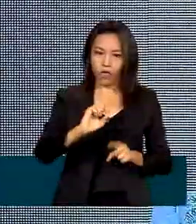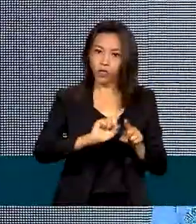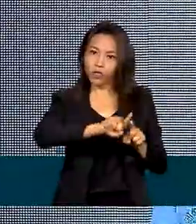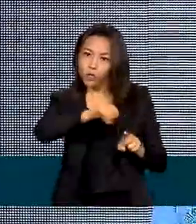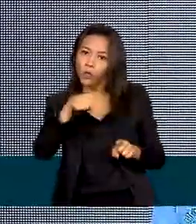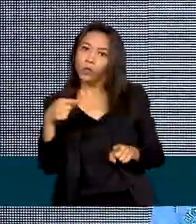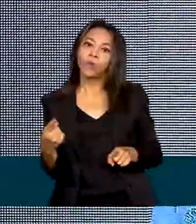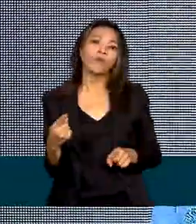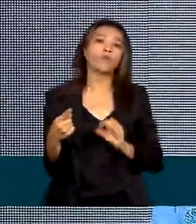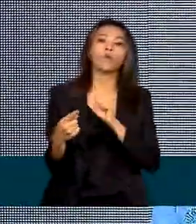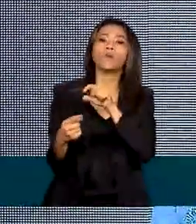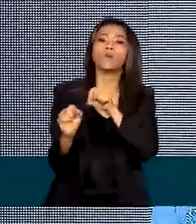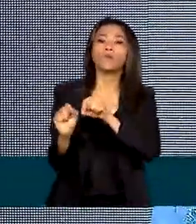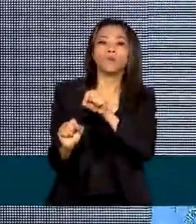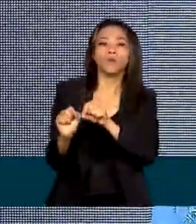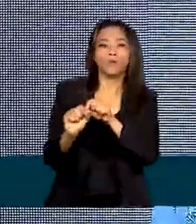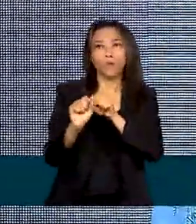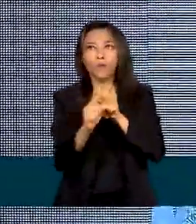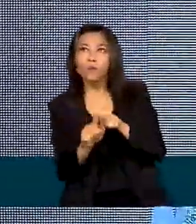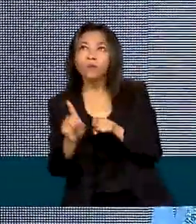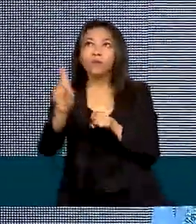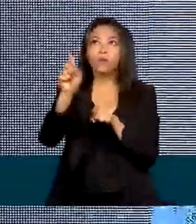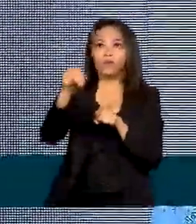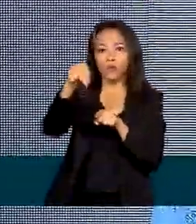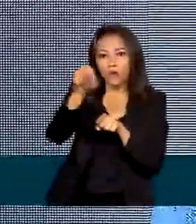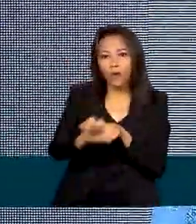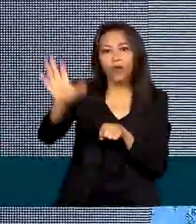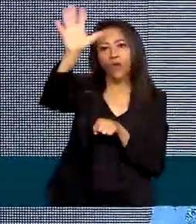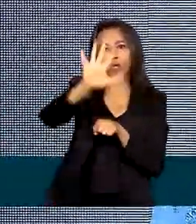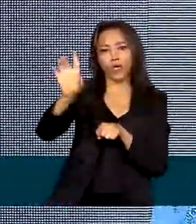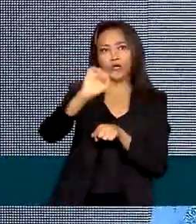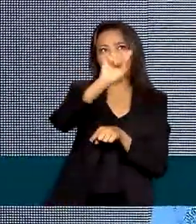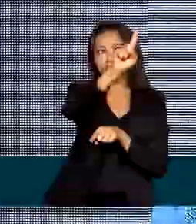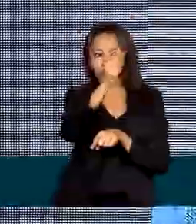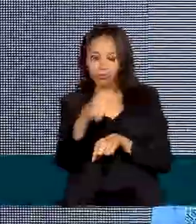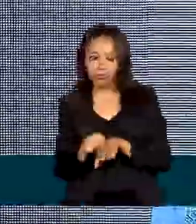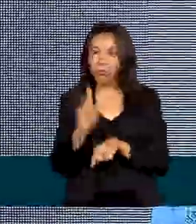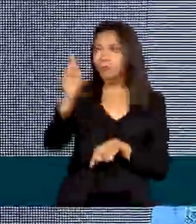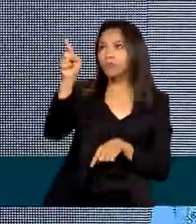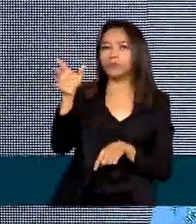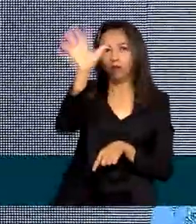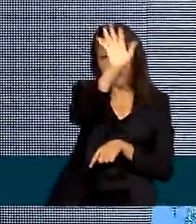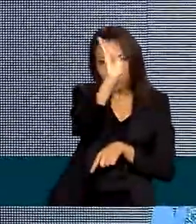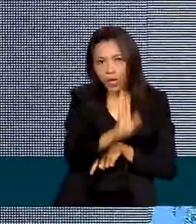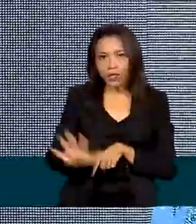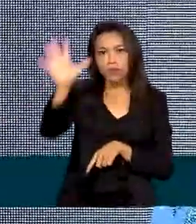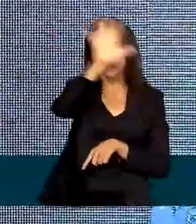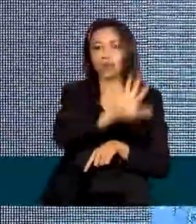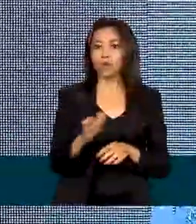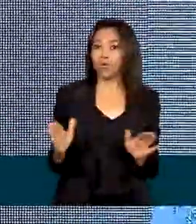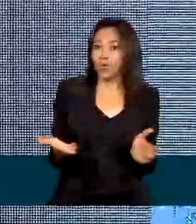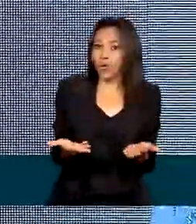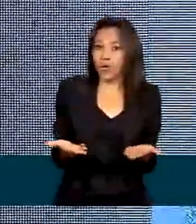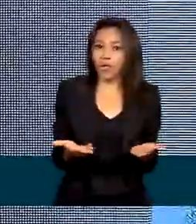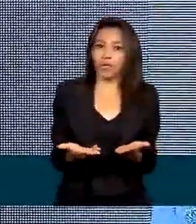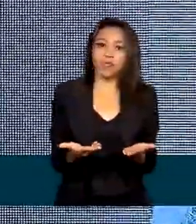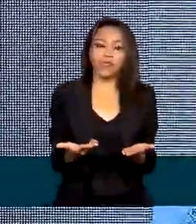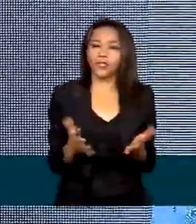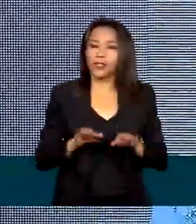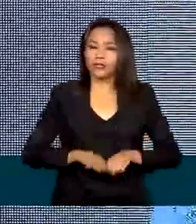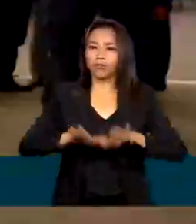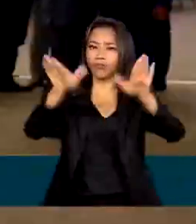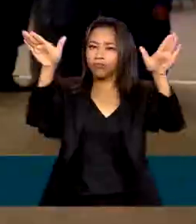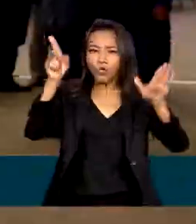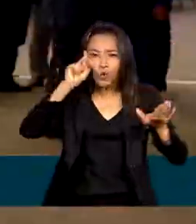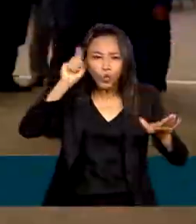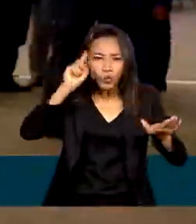interior em direção até o Nordeste com aeroportos que hoje não trabalham não funciona de maneira